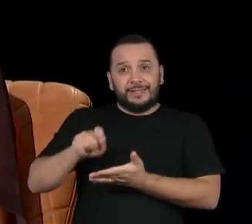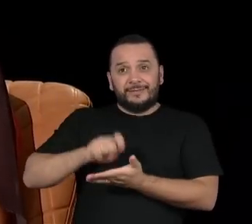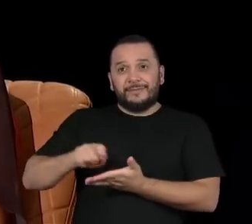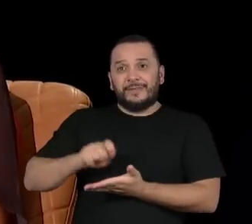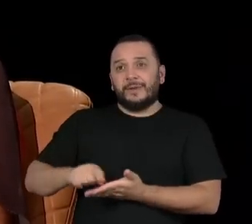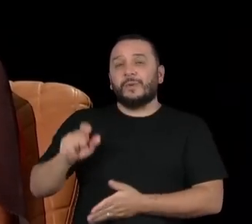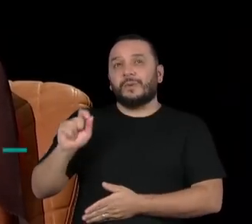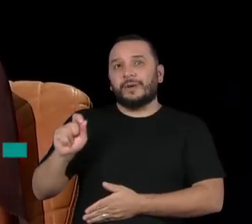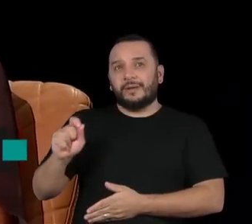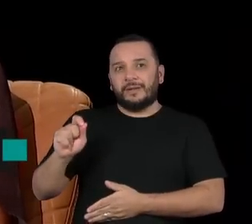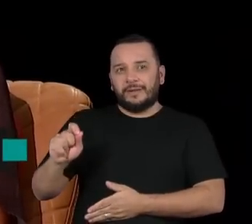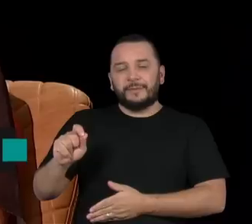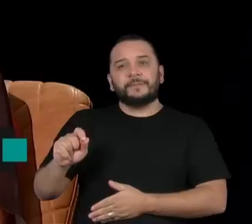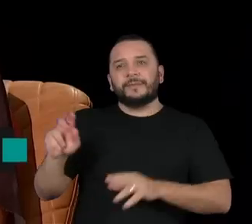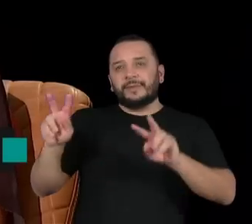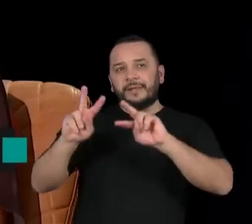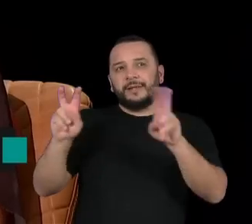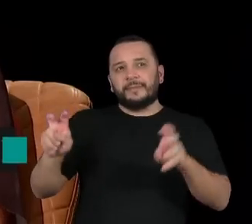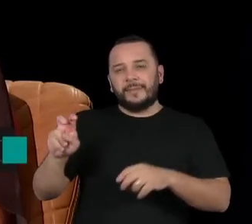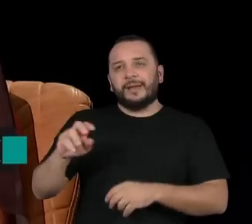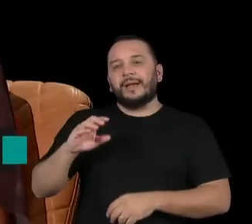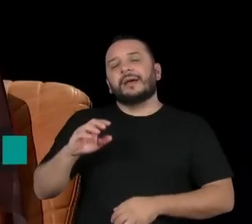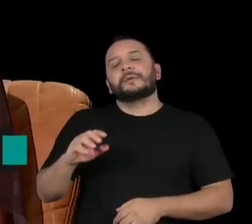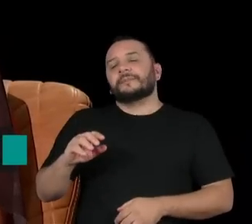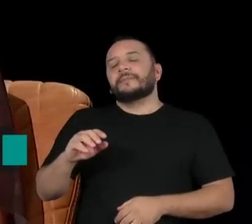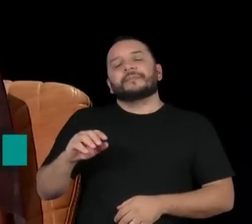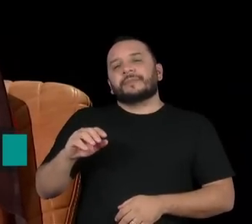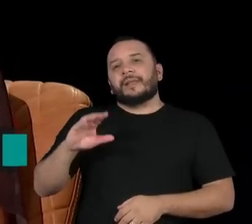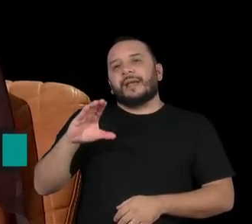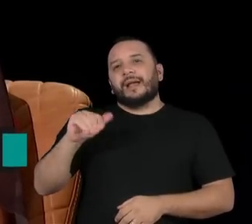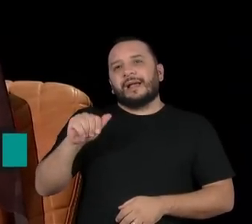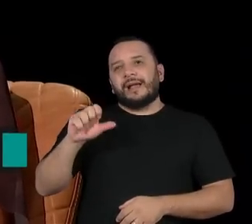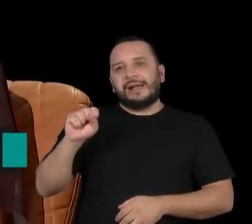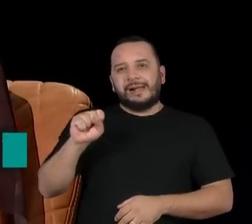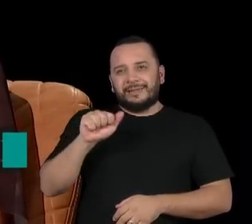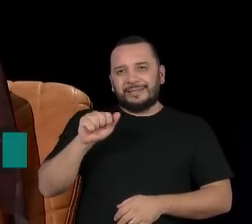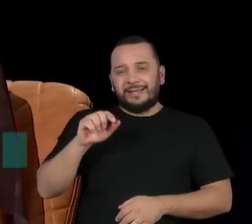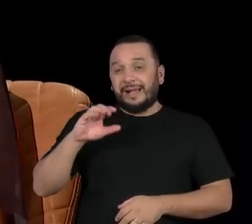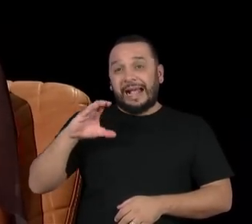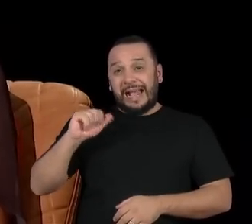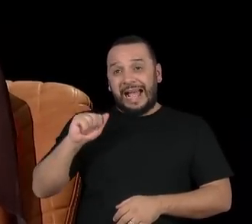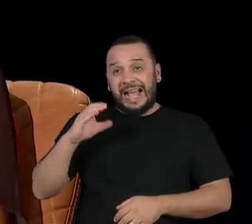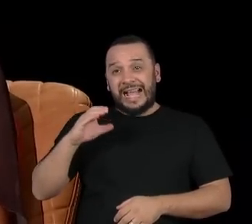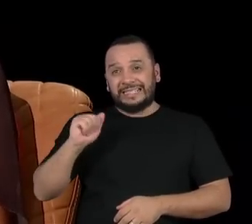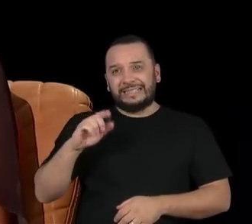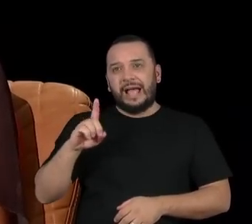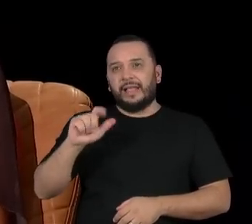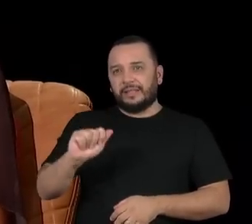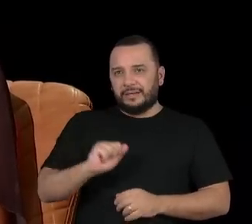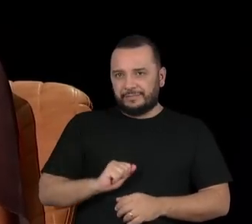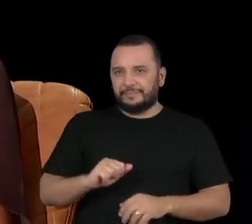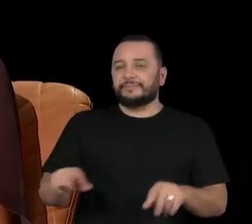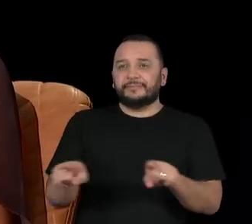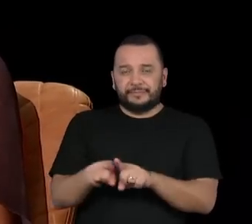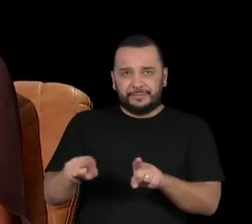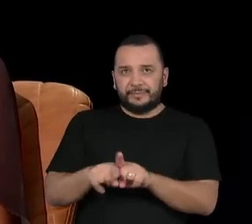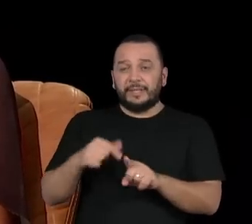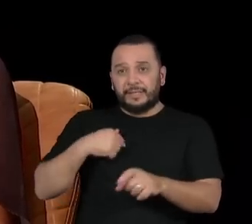se chama A Caçada. E esse ano eu voltarei a São Paulo para fazer o